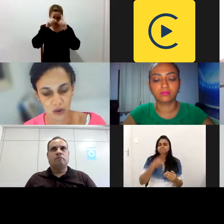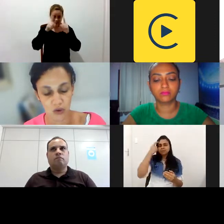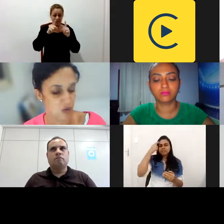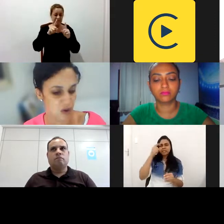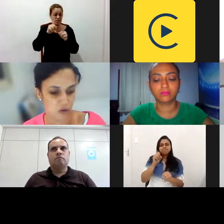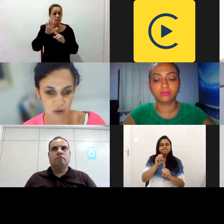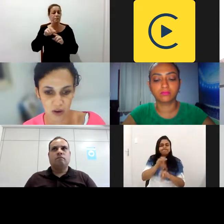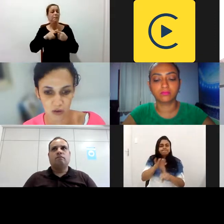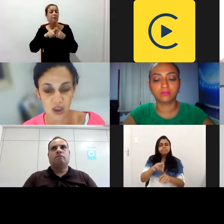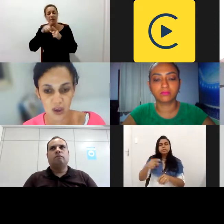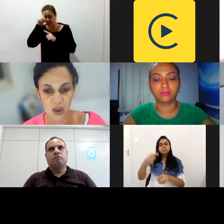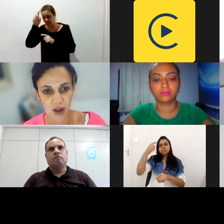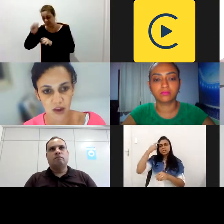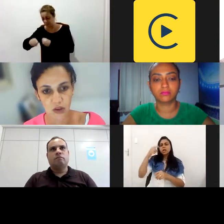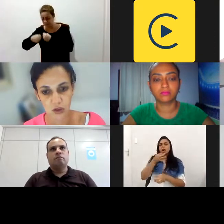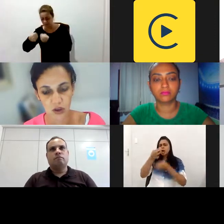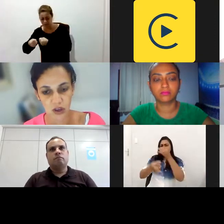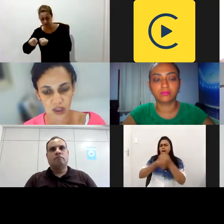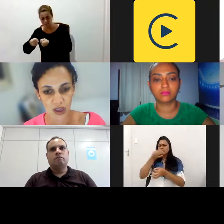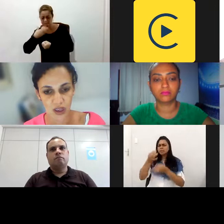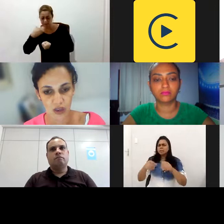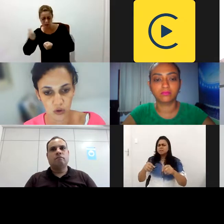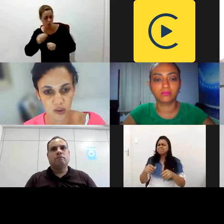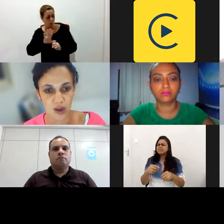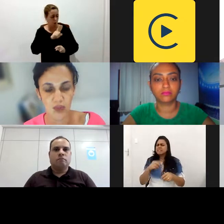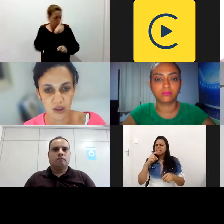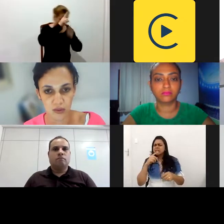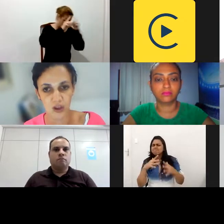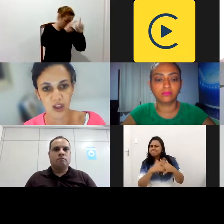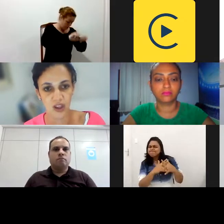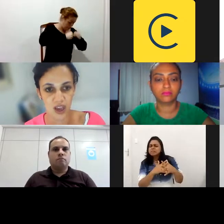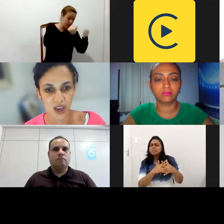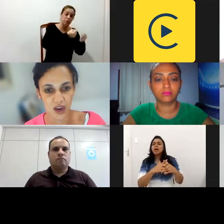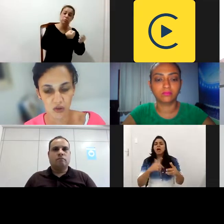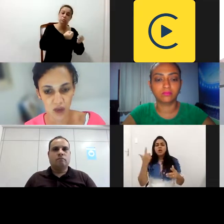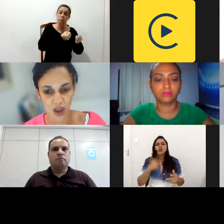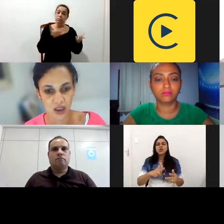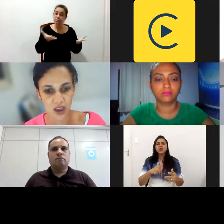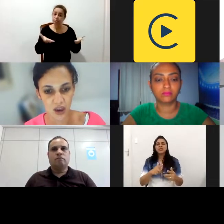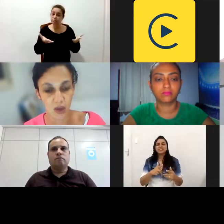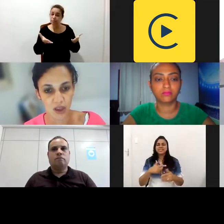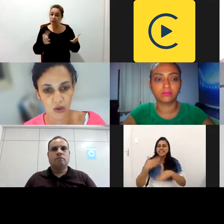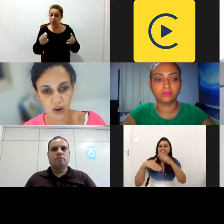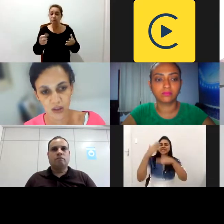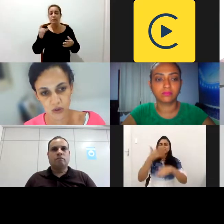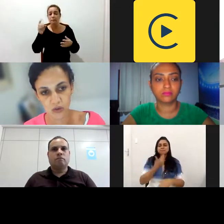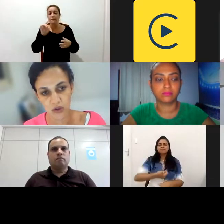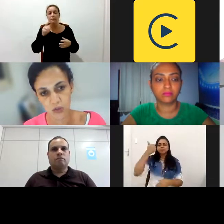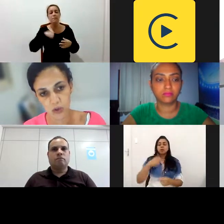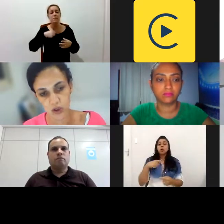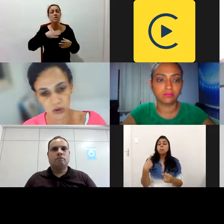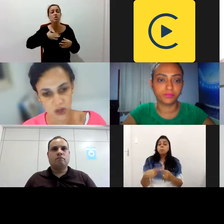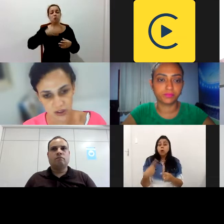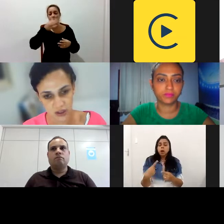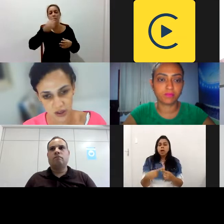eu não lembro quem foi que falou, mas fala que toda, né, todo extremismo, né, ele não vai, é uma ignorância, um tipo